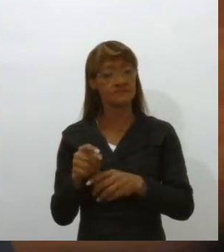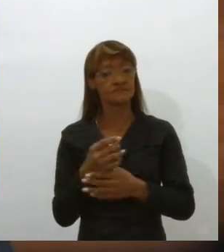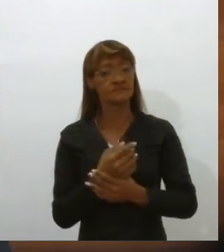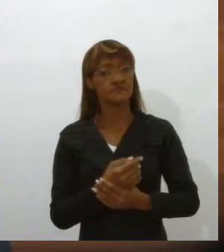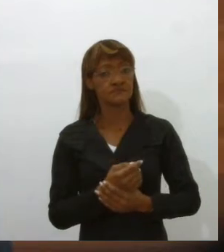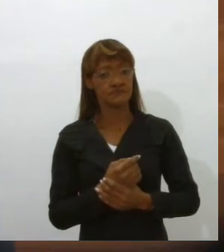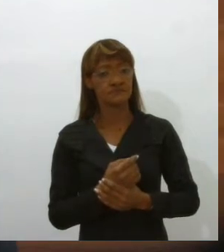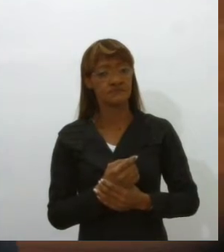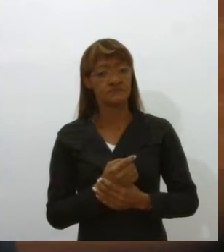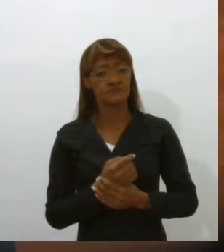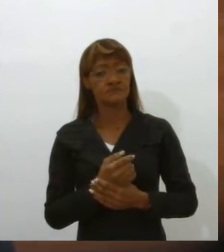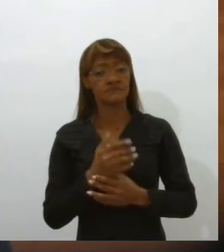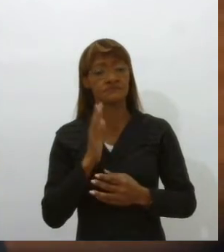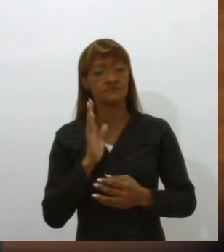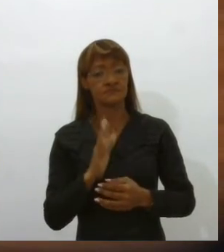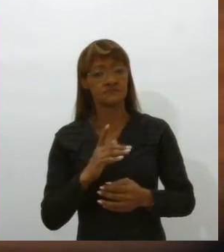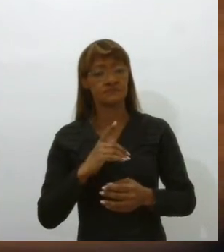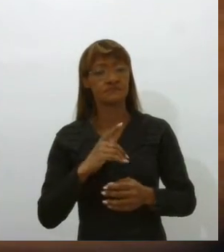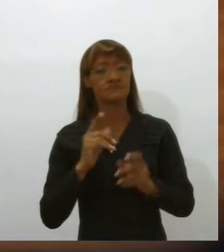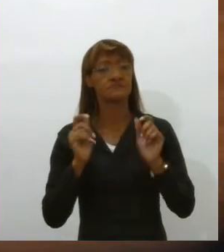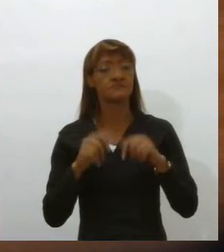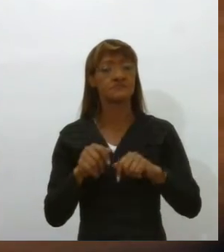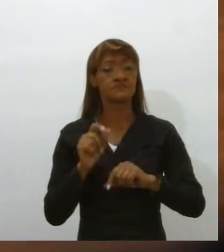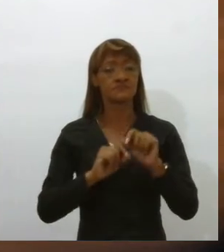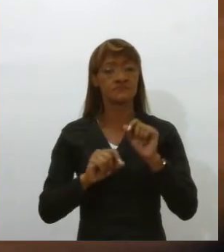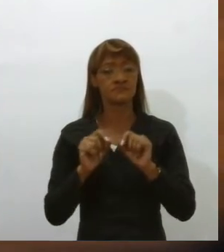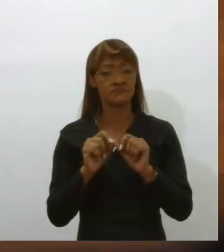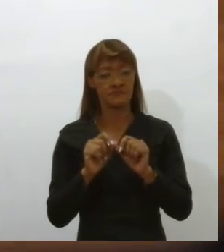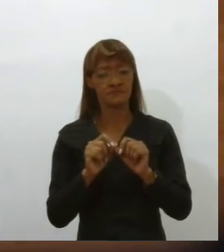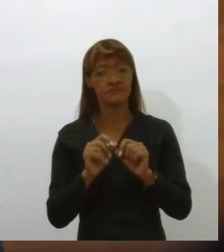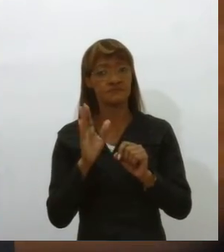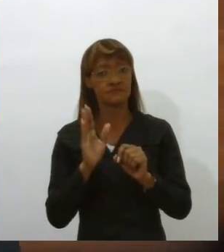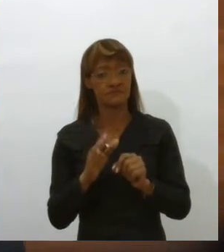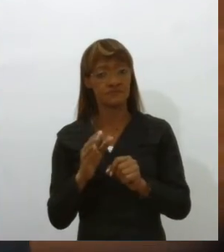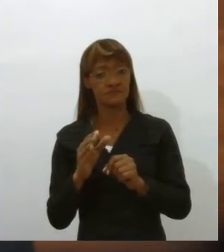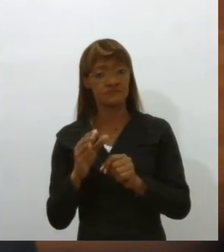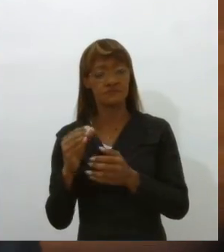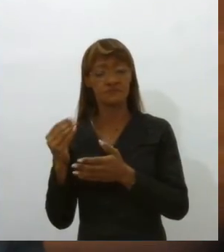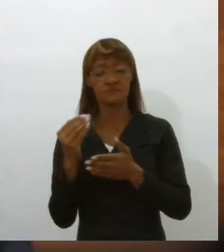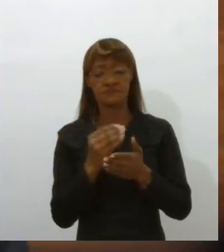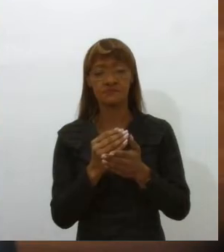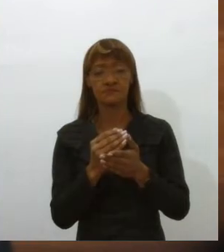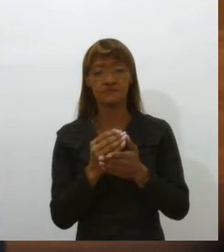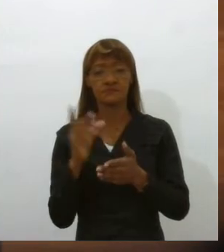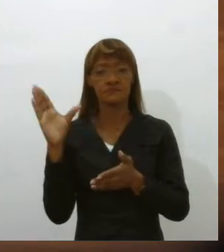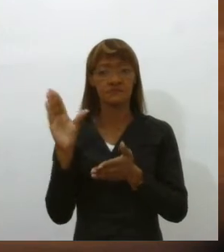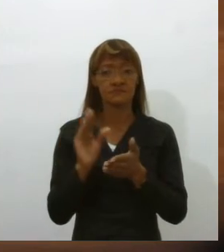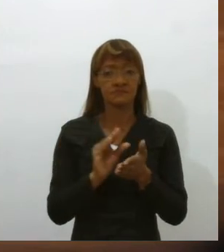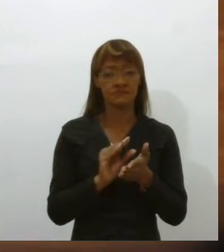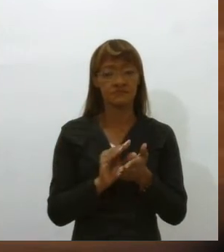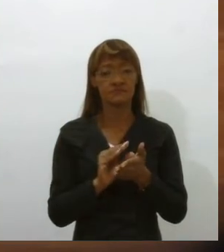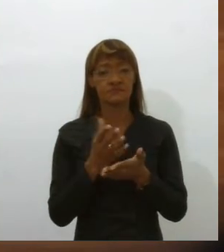convênio possibilitando a compensação financeira daqueles que que fornecerão